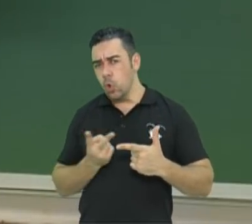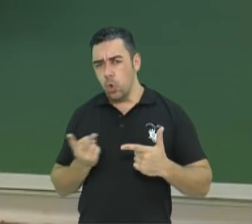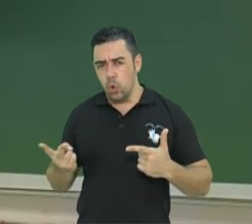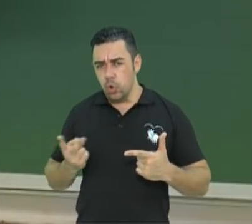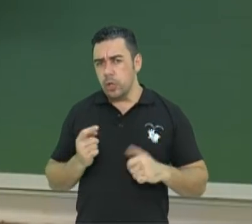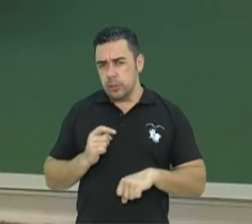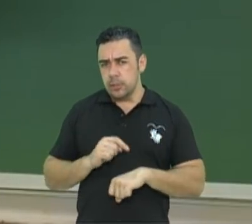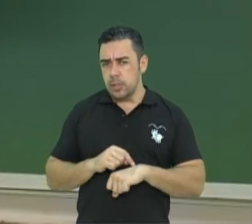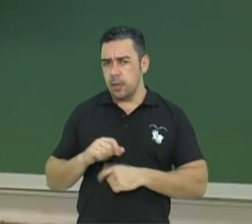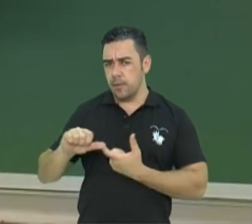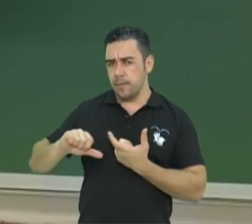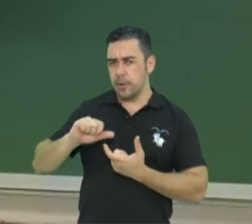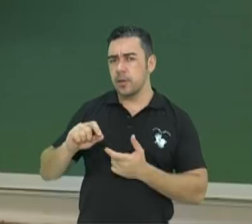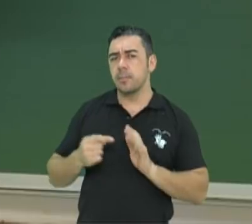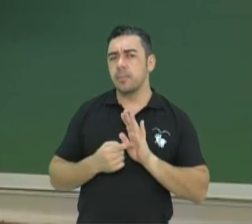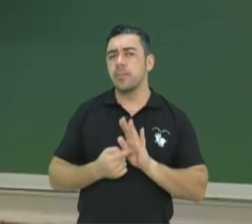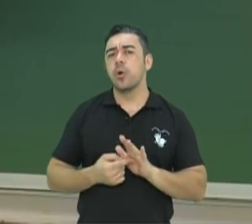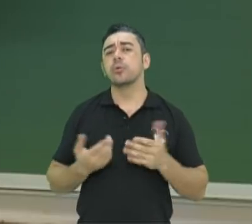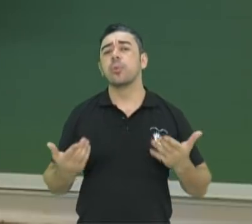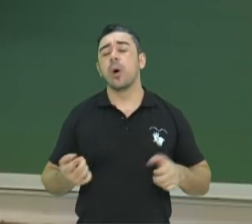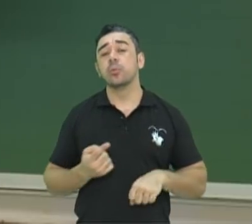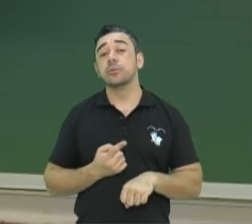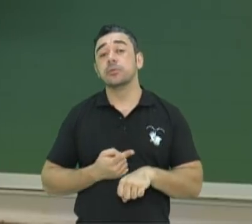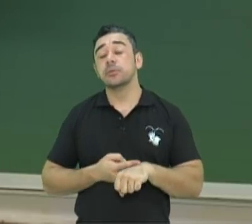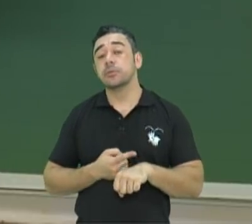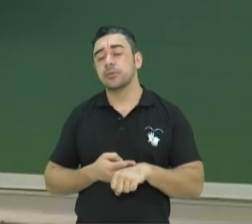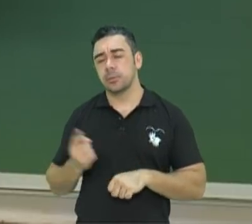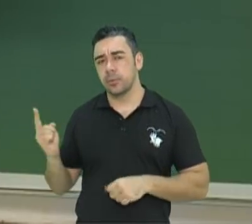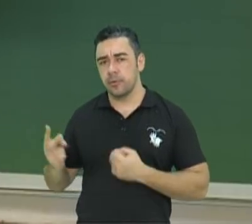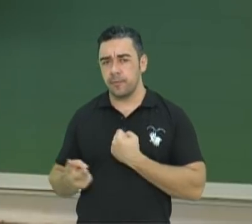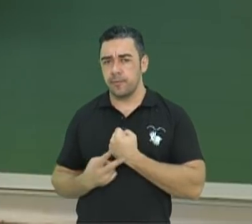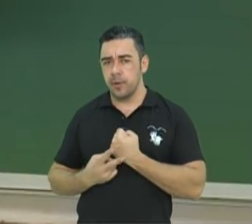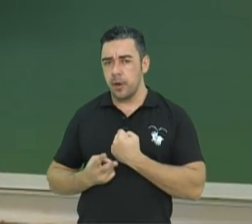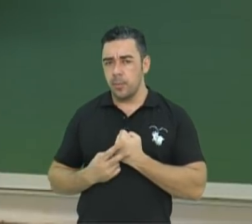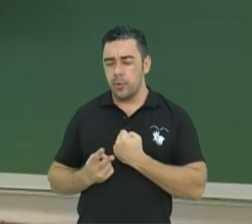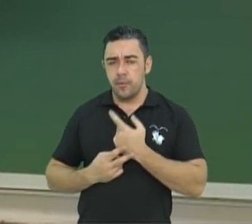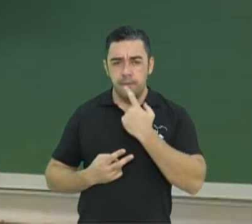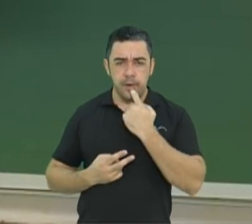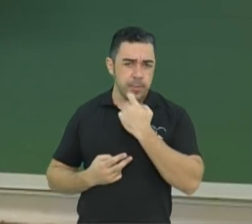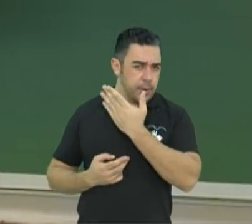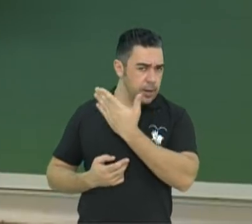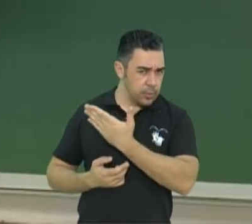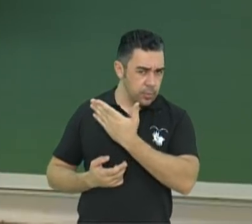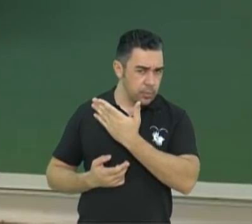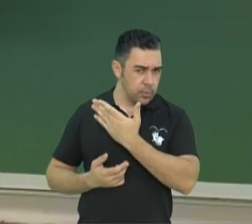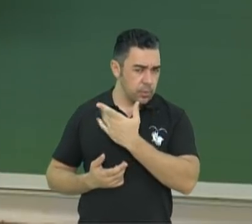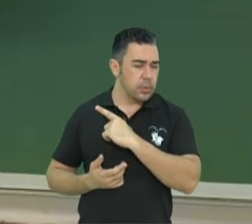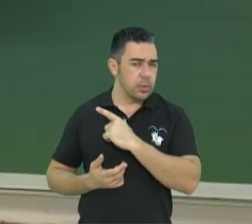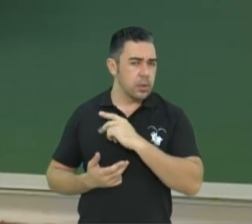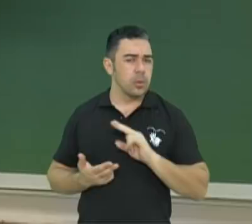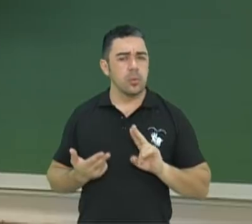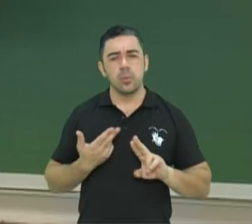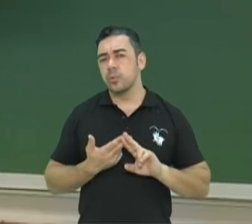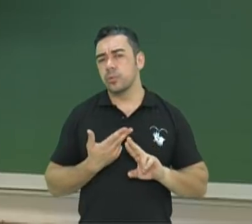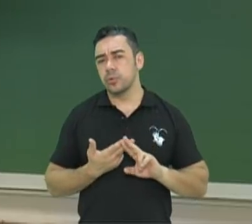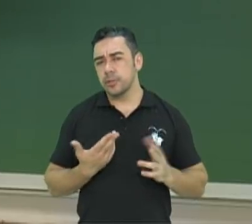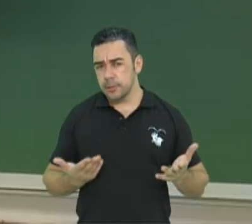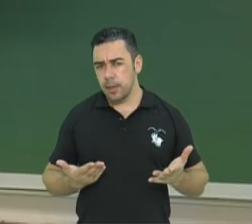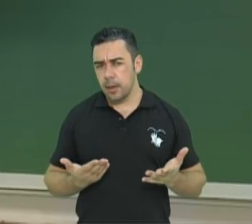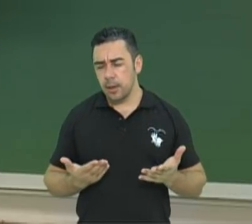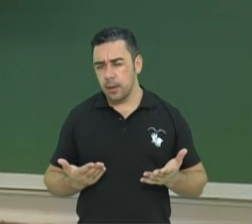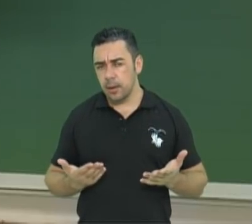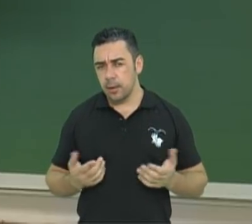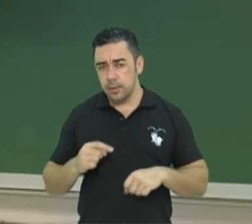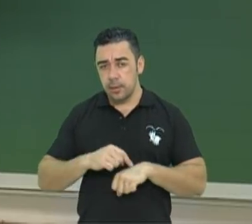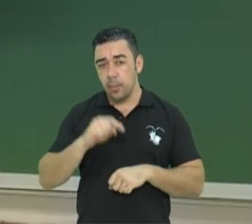tempo verbal. Indiquem que tempo verbal os verbos em destaque foram utilizados. Em que tempo eles estão?